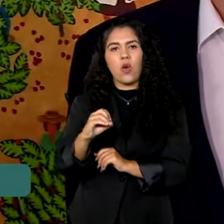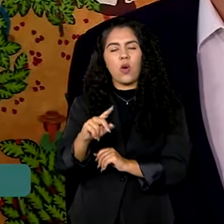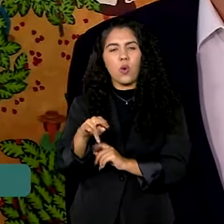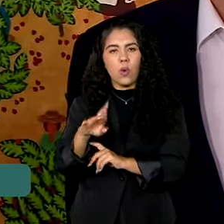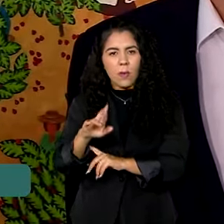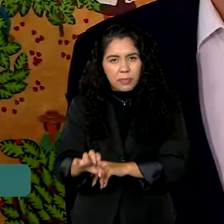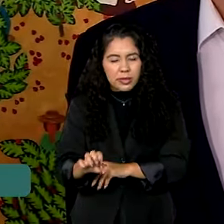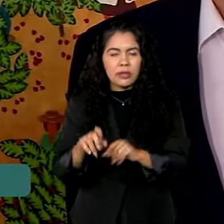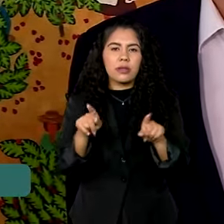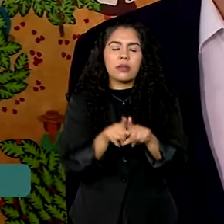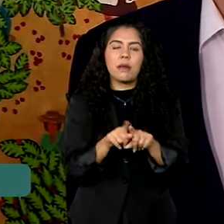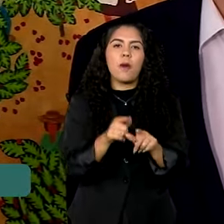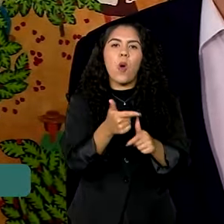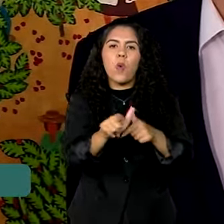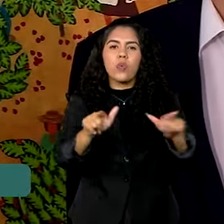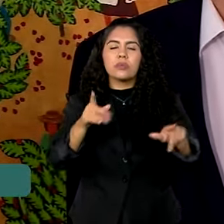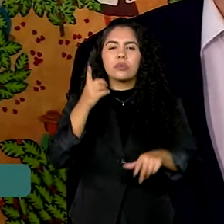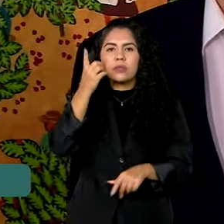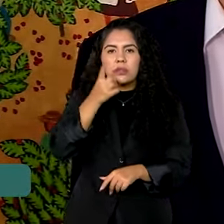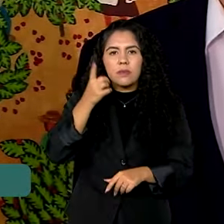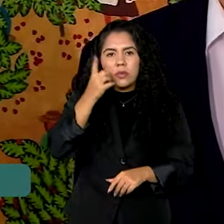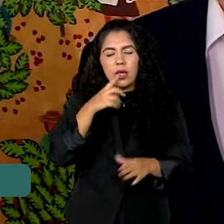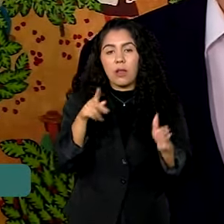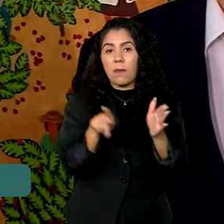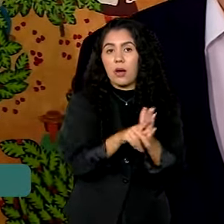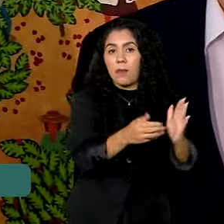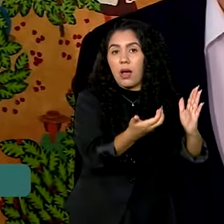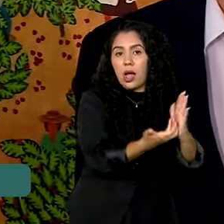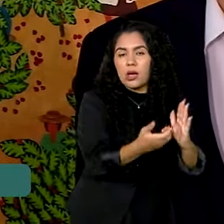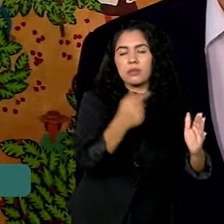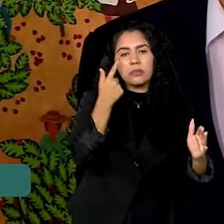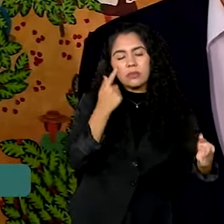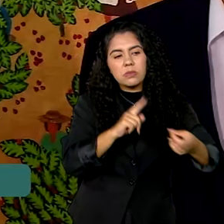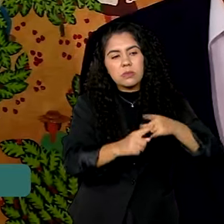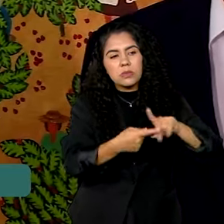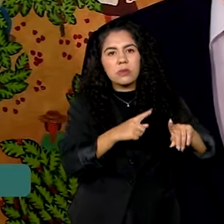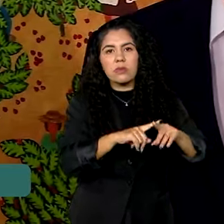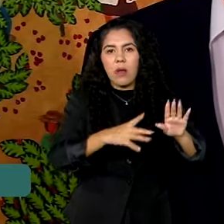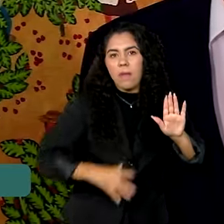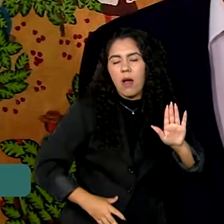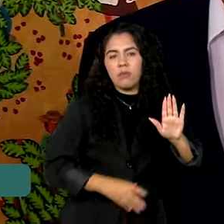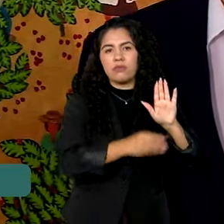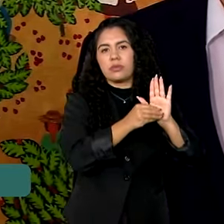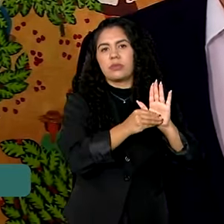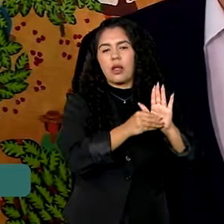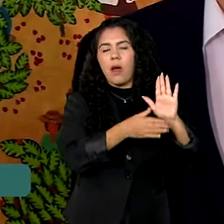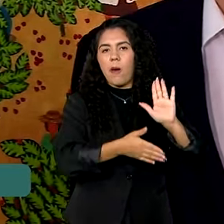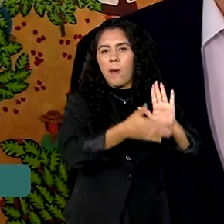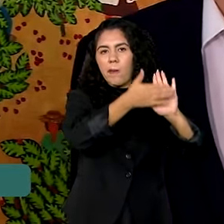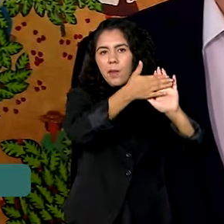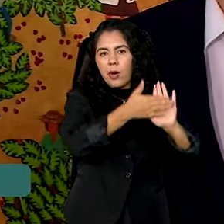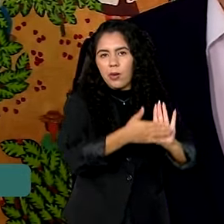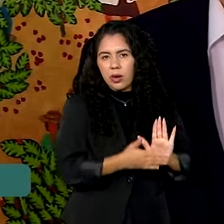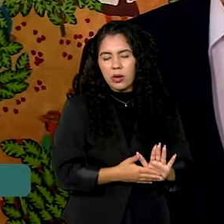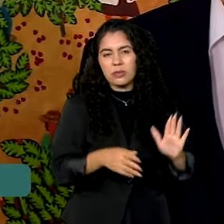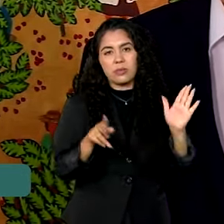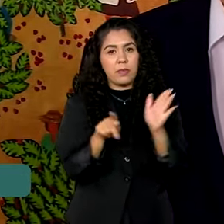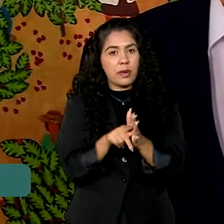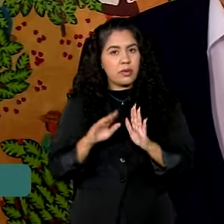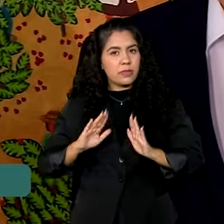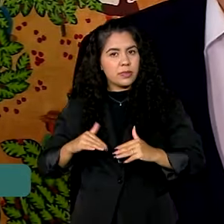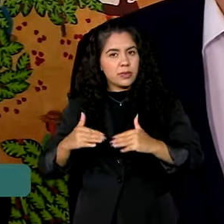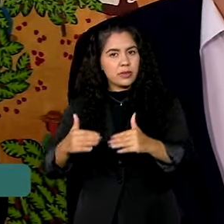dos deputados na Câmara, tentativa de acrescentar esse projeto, propostas feitas pelo Ministério da